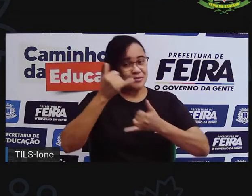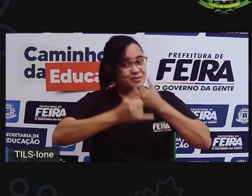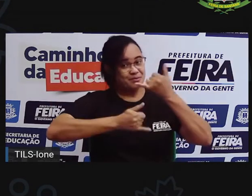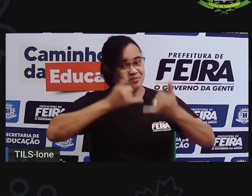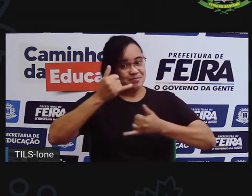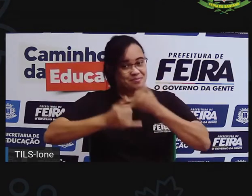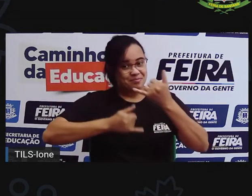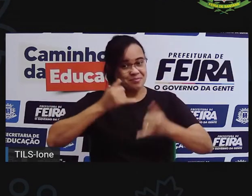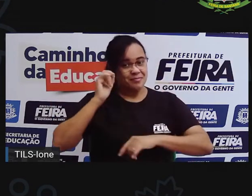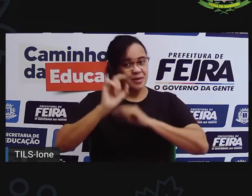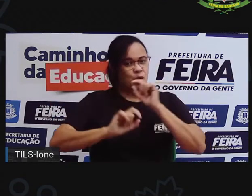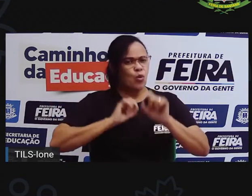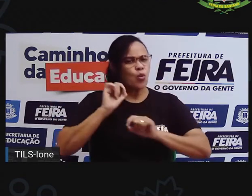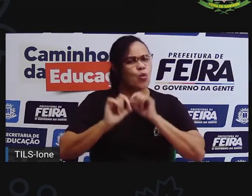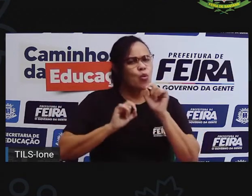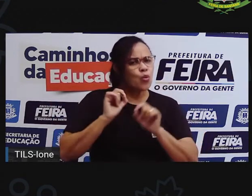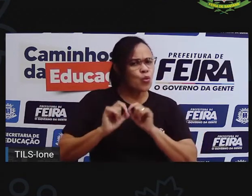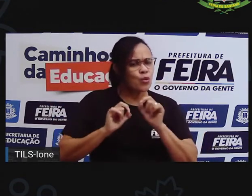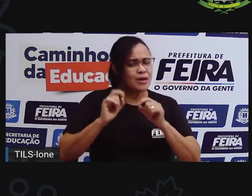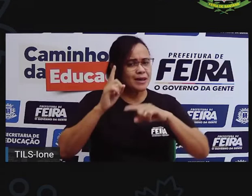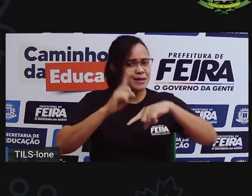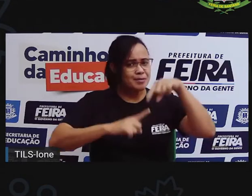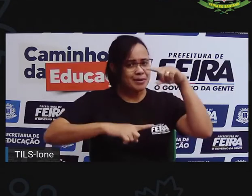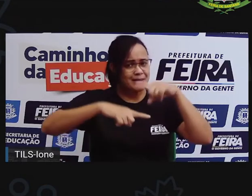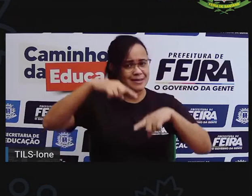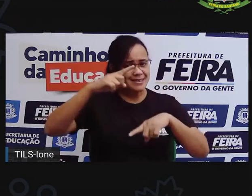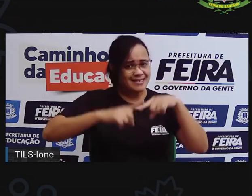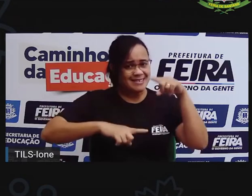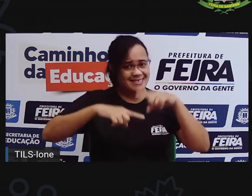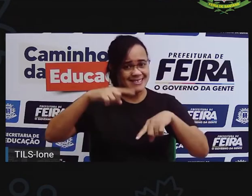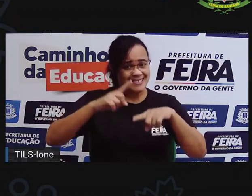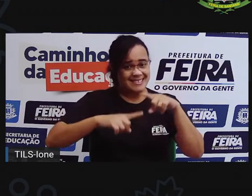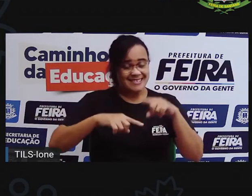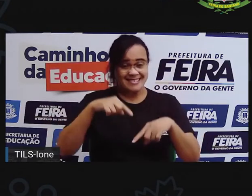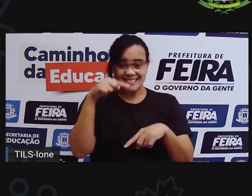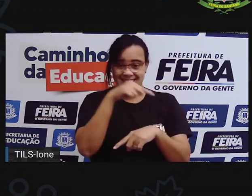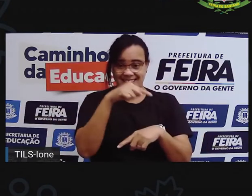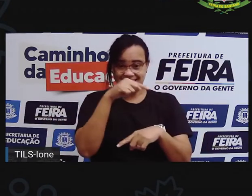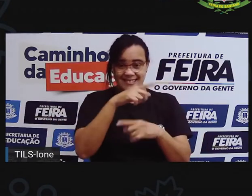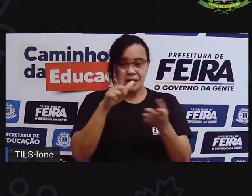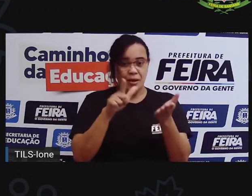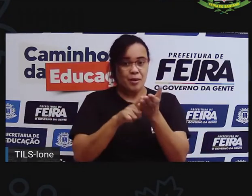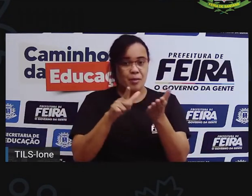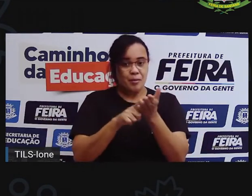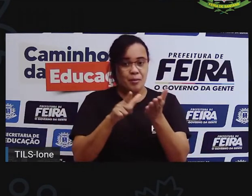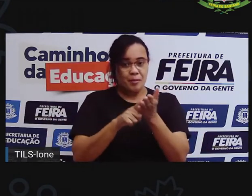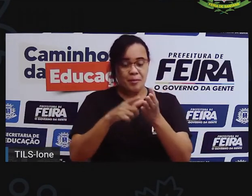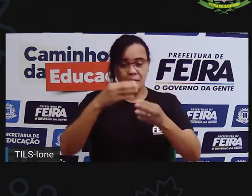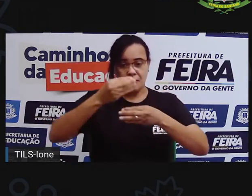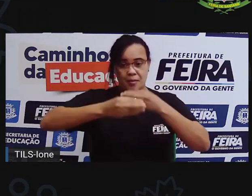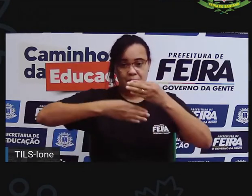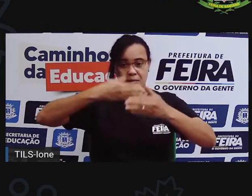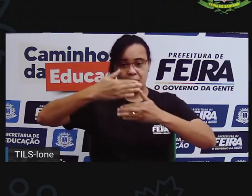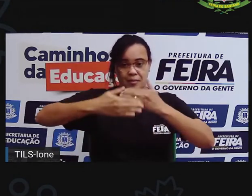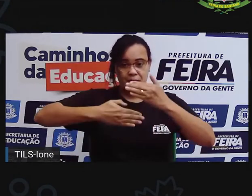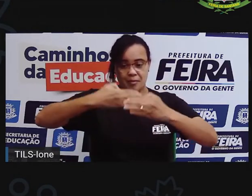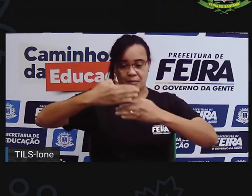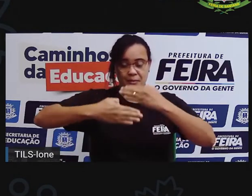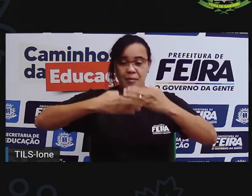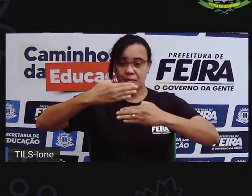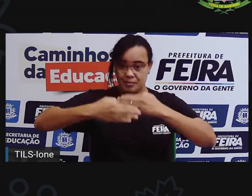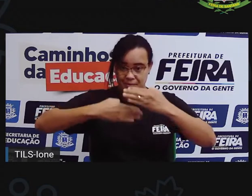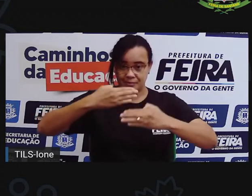vamos precisar de quê? Vamos precisar de rolinhos de papel higiênico. Isso mesmo, meninada.